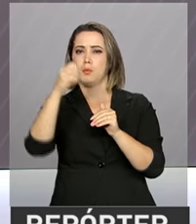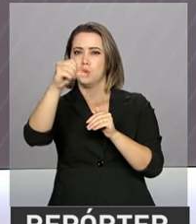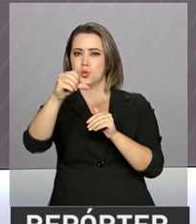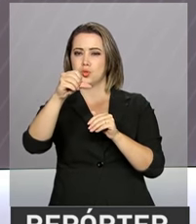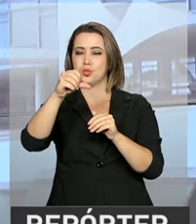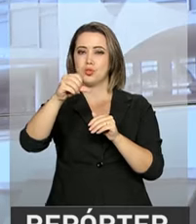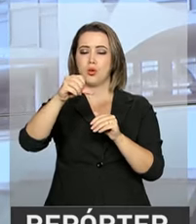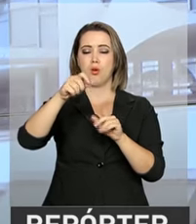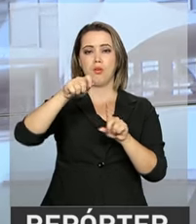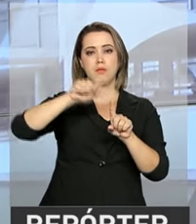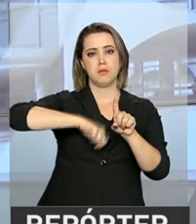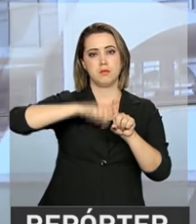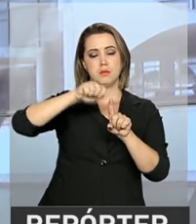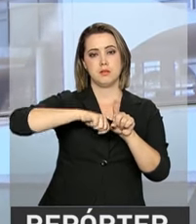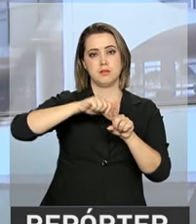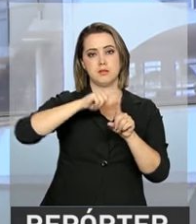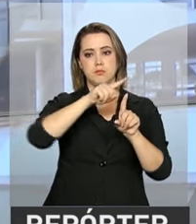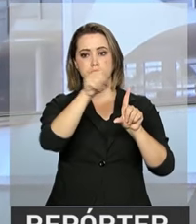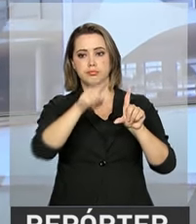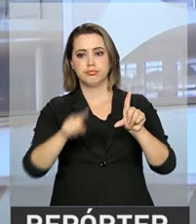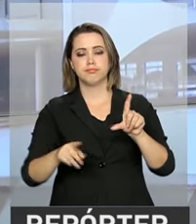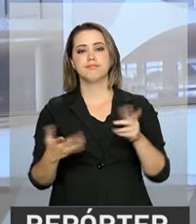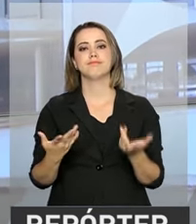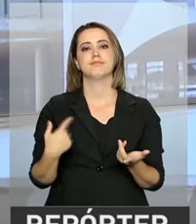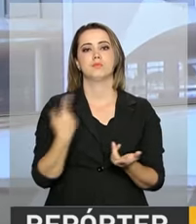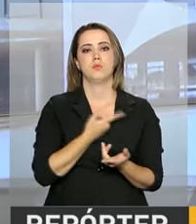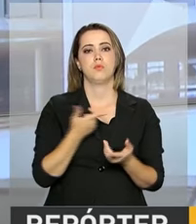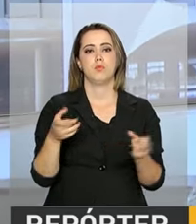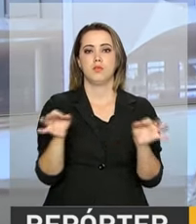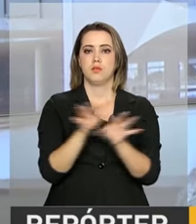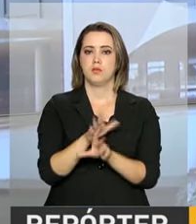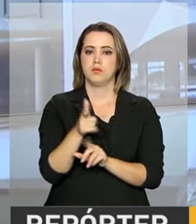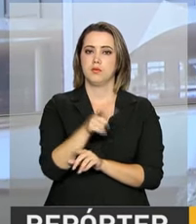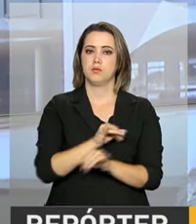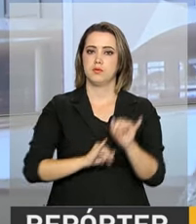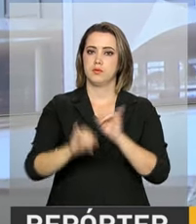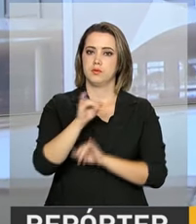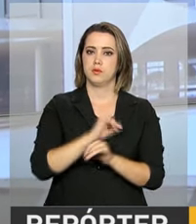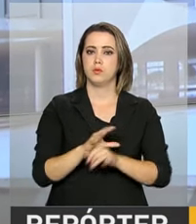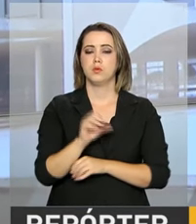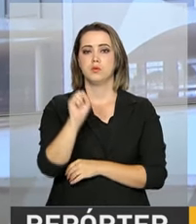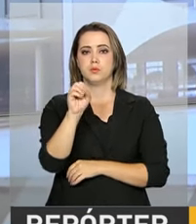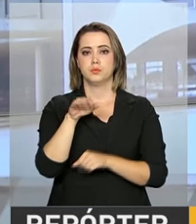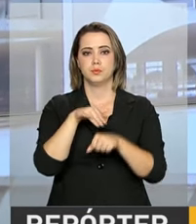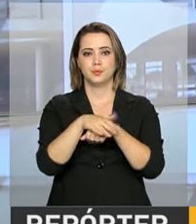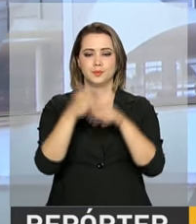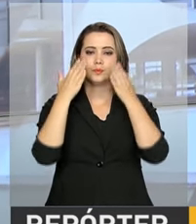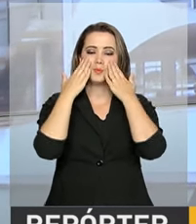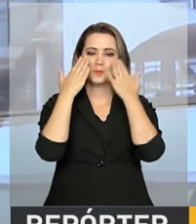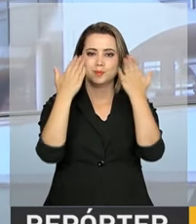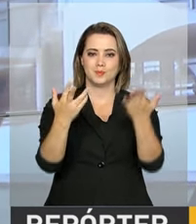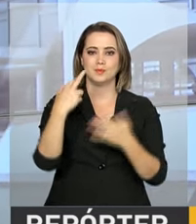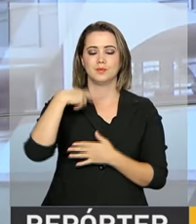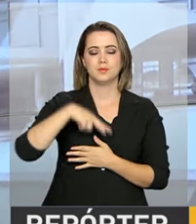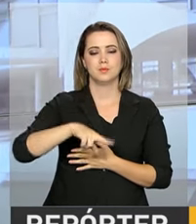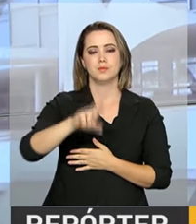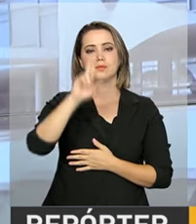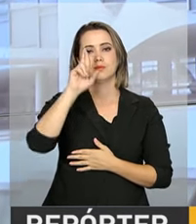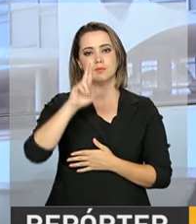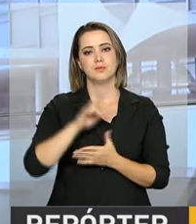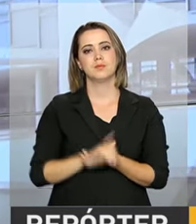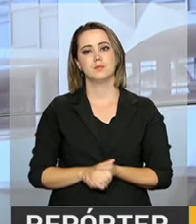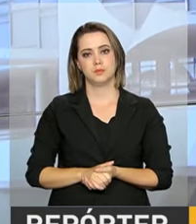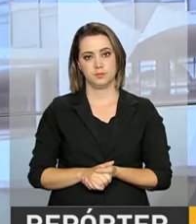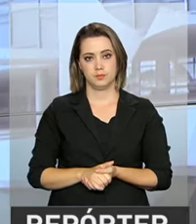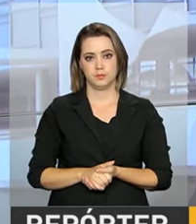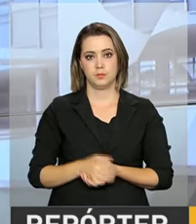queda. Nós ficamos por aqui, podemos voltar a qualquer momento com mais informações ou às 8 da noite na próxima edição do